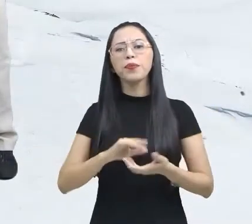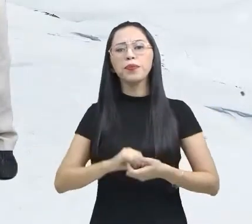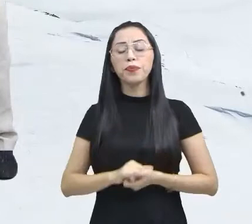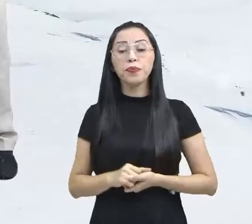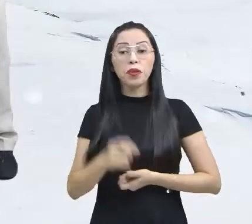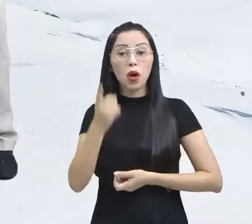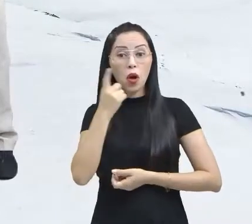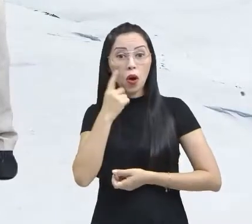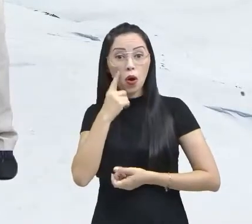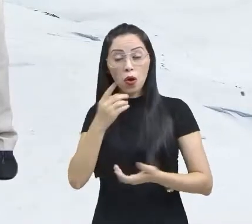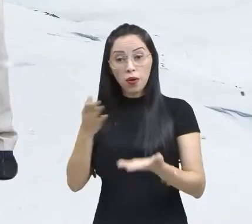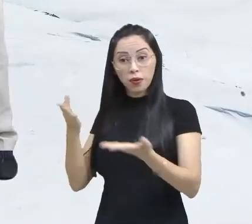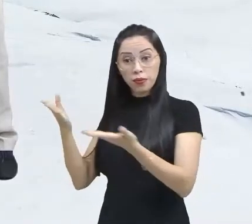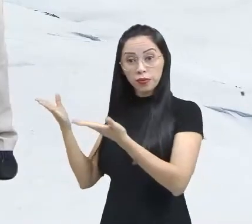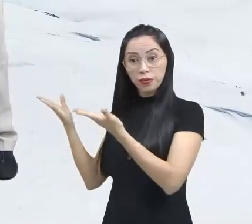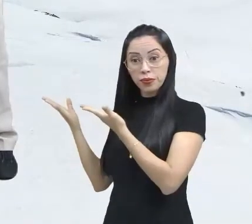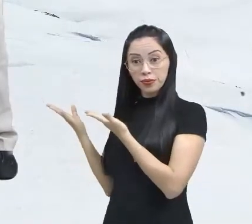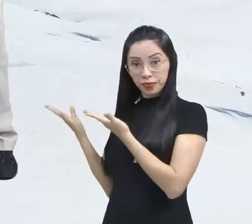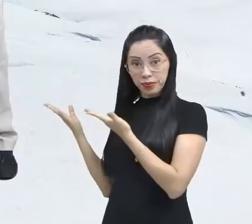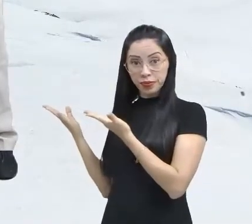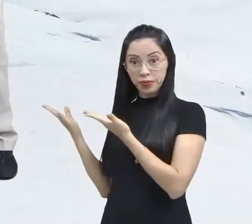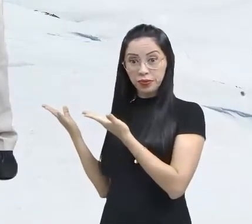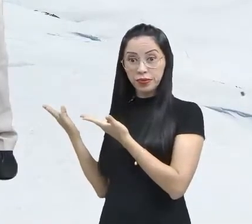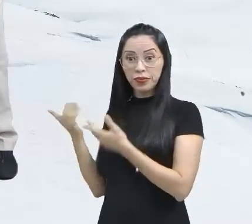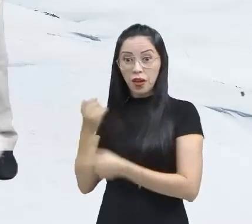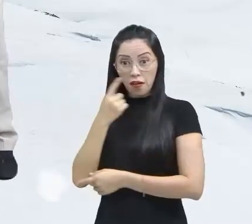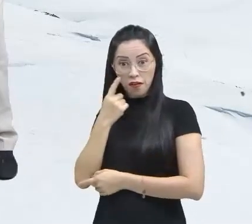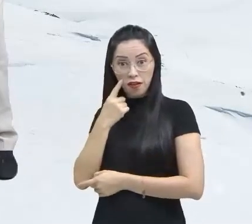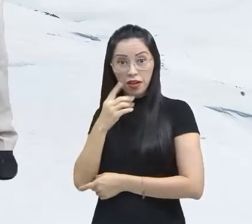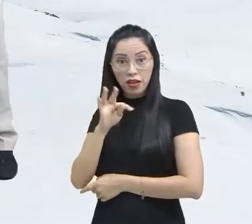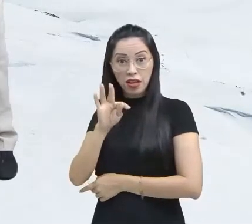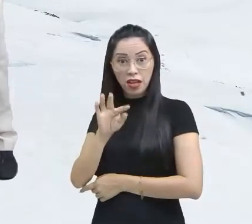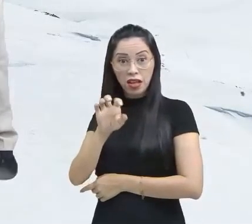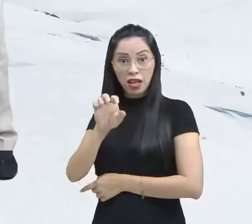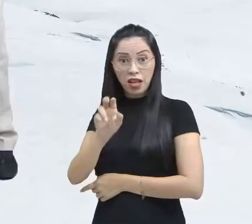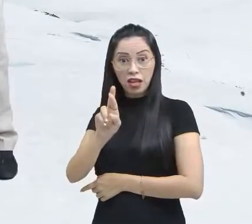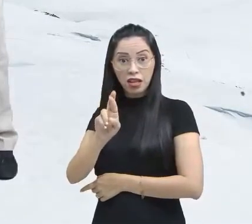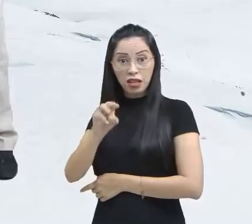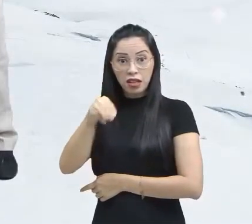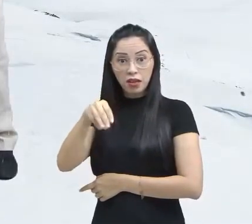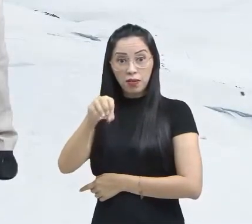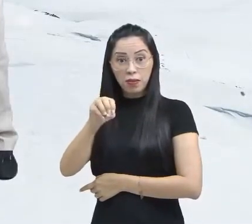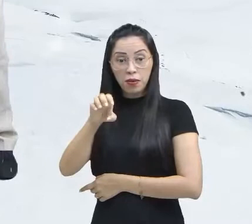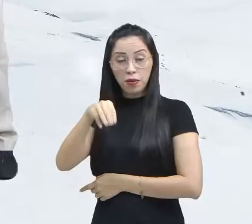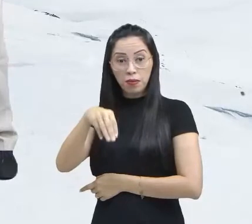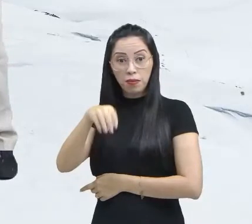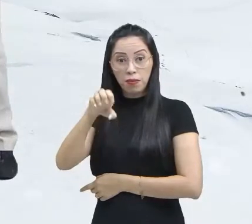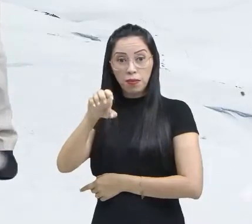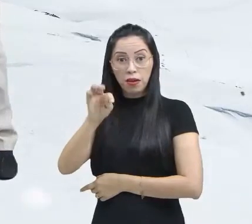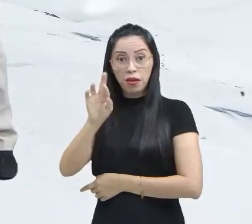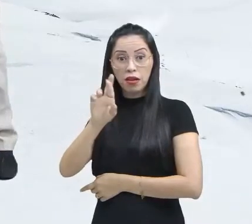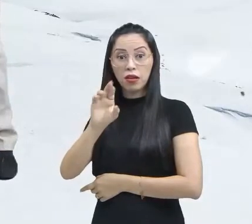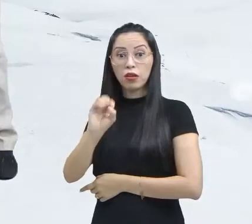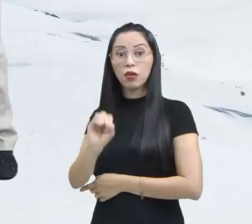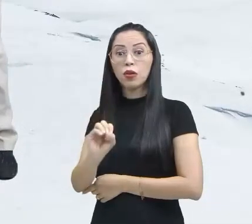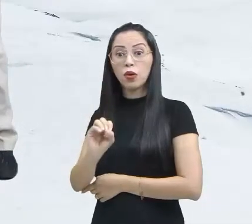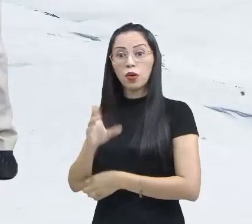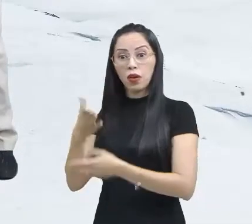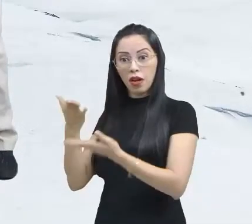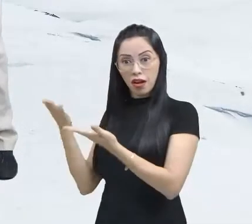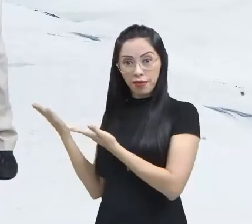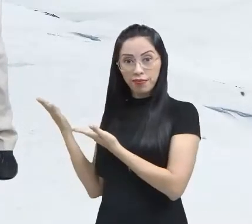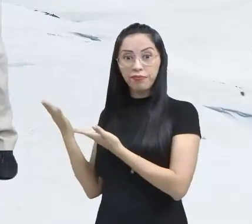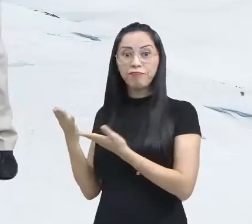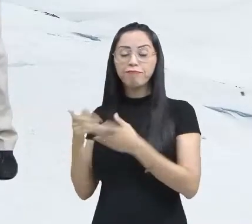no termômetro. Bom, o que o nosso termômetro está marcando? Uma temperatura muito baixa. Na verdade, ou seja, está muito